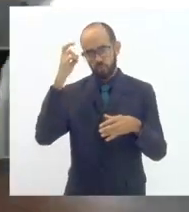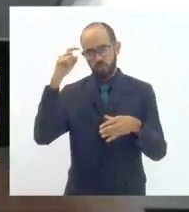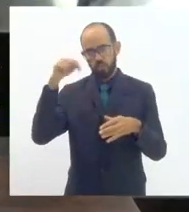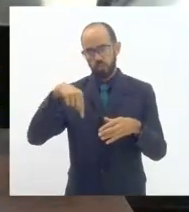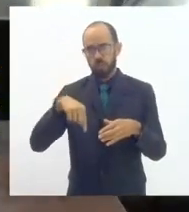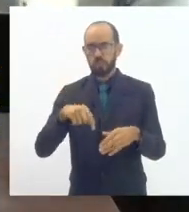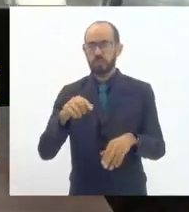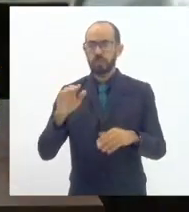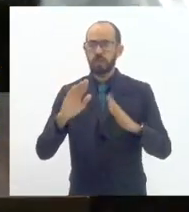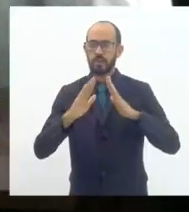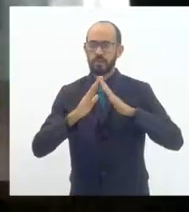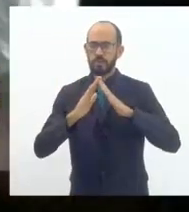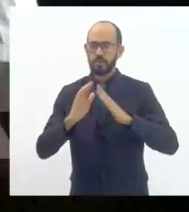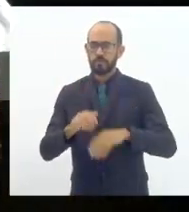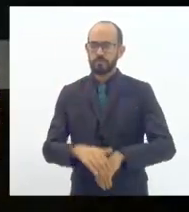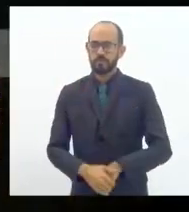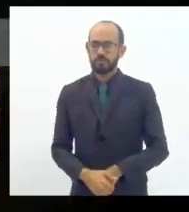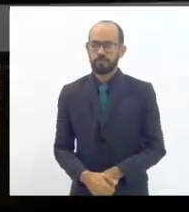casa.